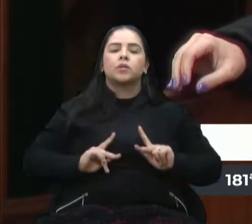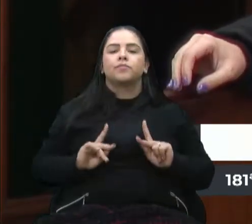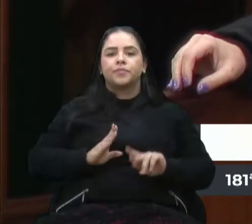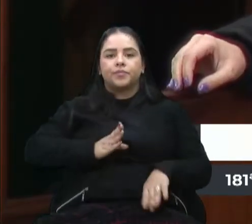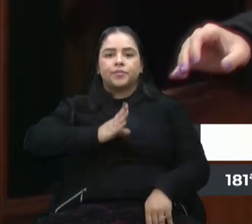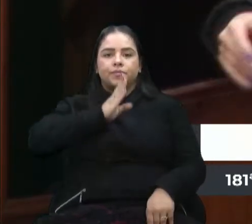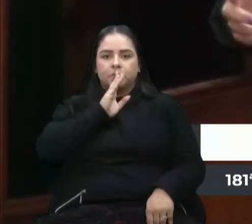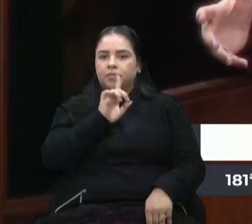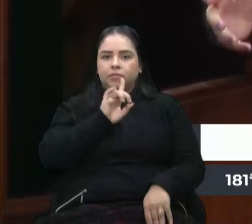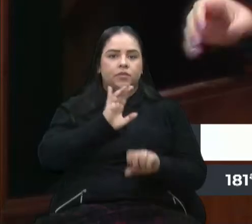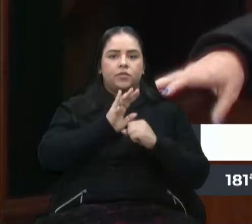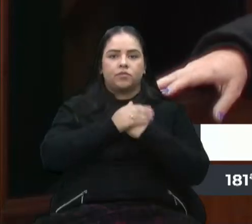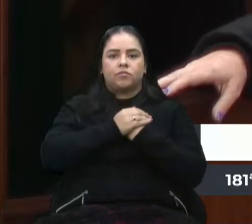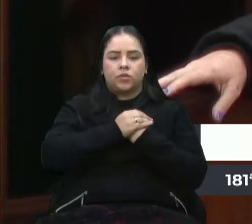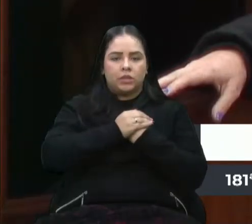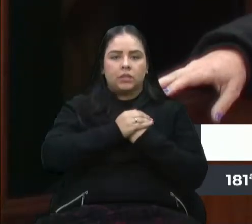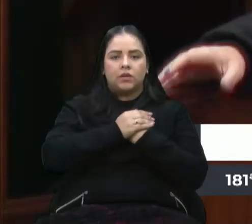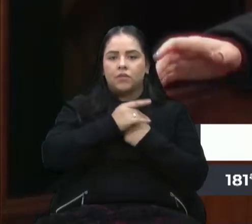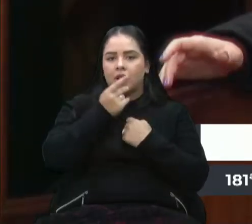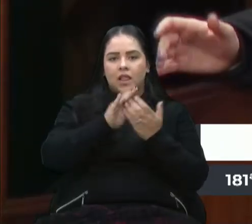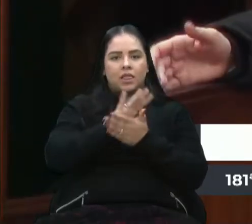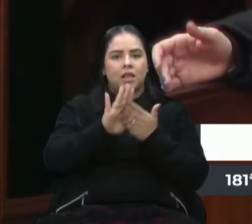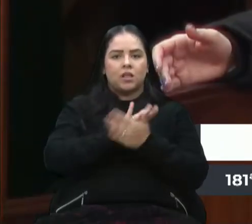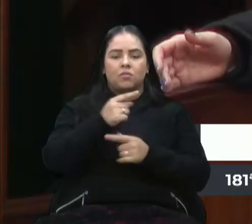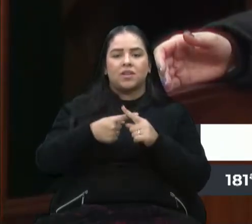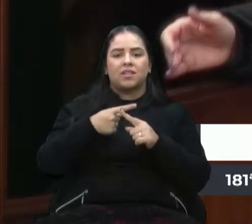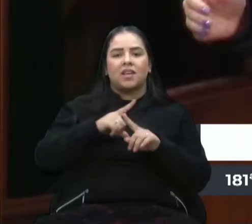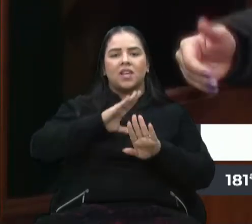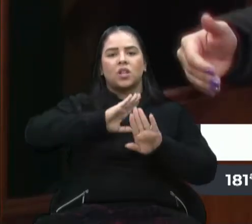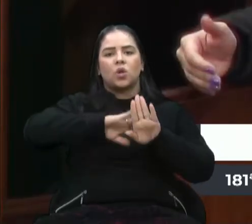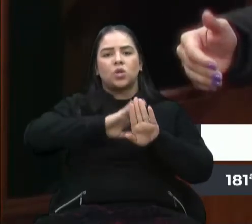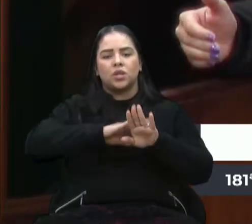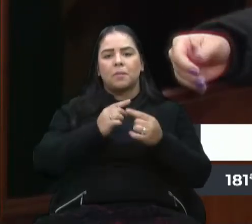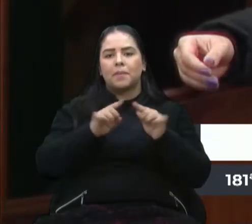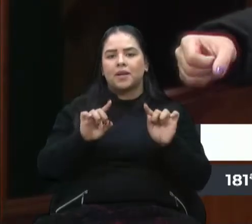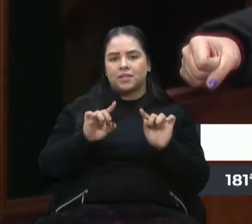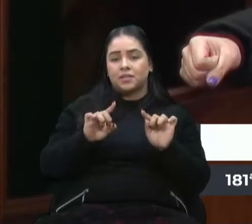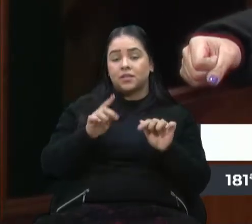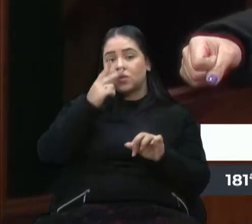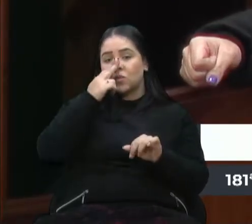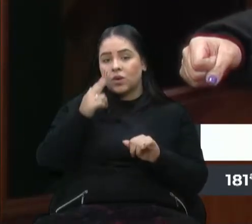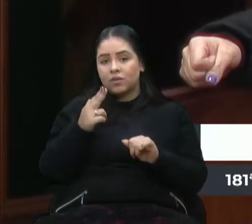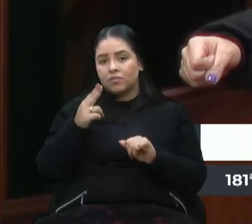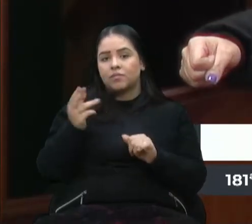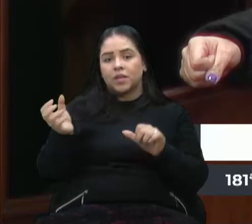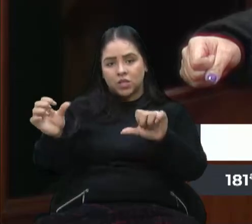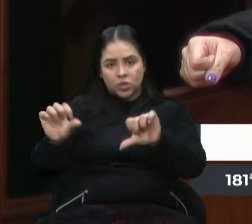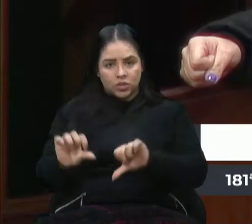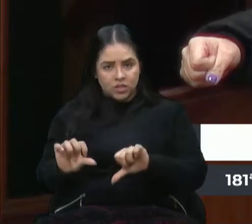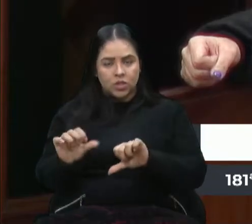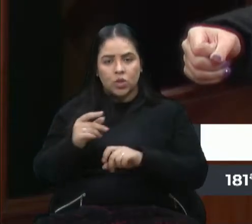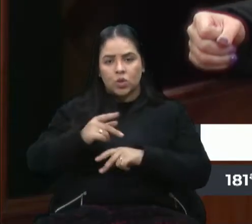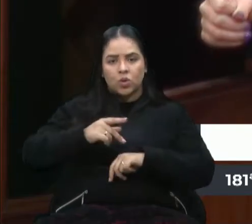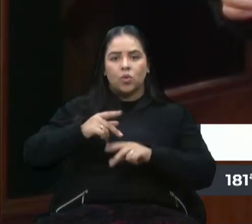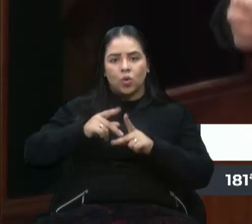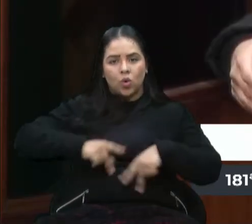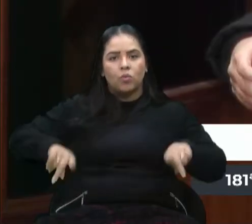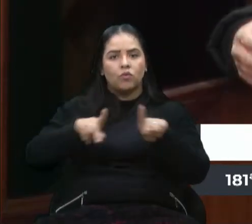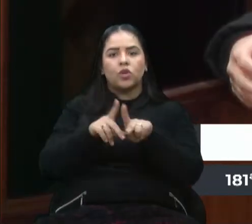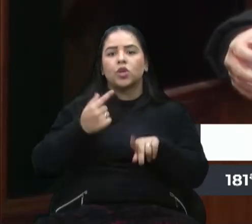se omitiram, talvez até por questões ideológicas, políticas, mas, dessa forma, prejudicando a população. Então, que a